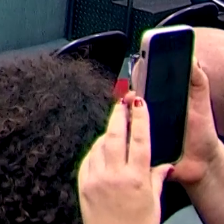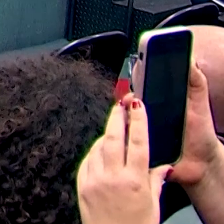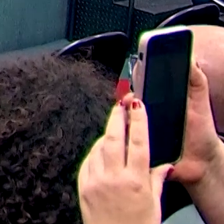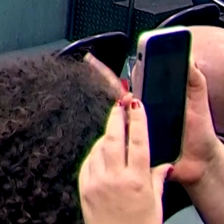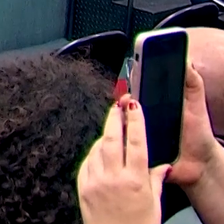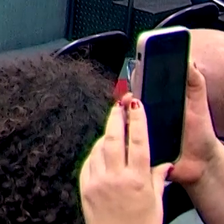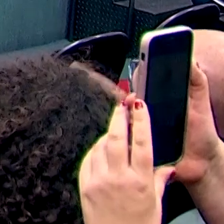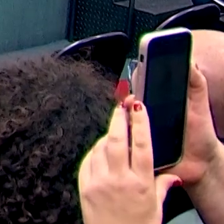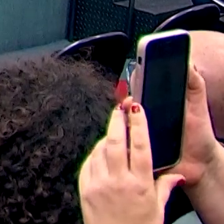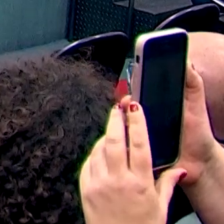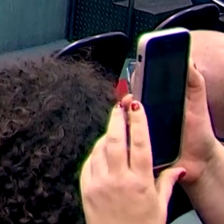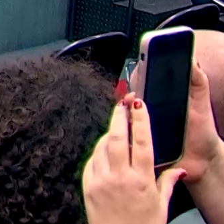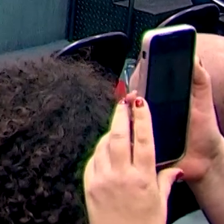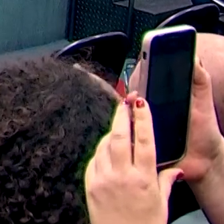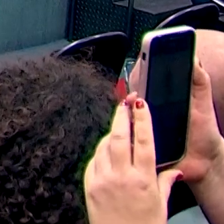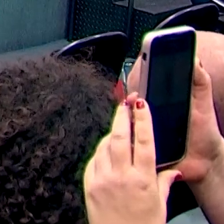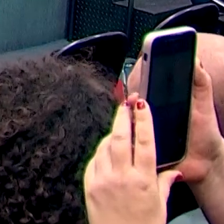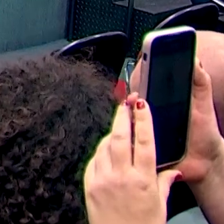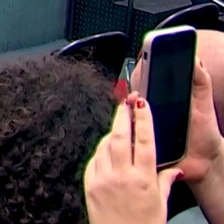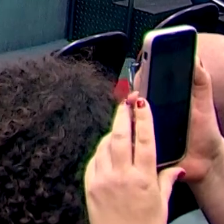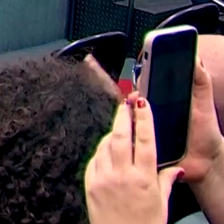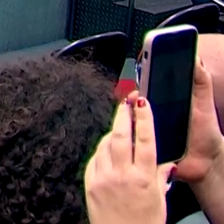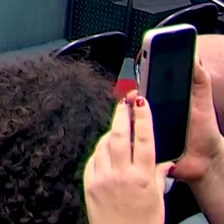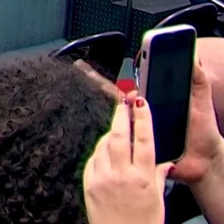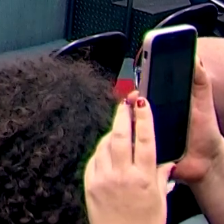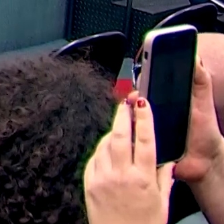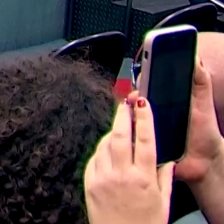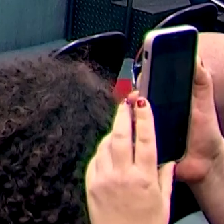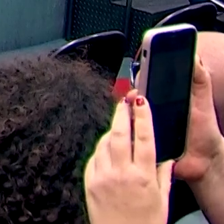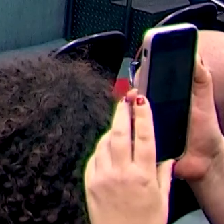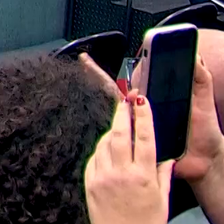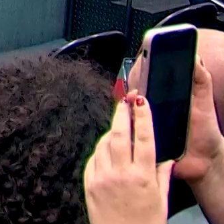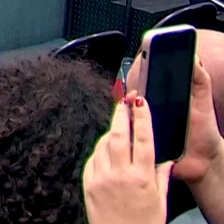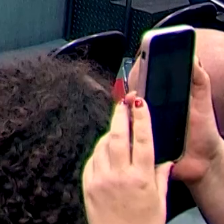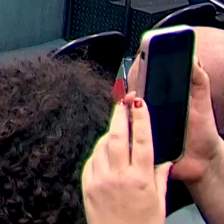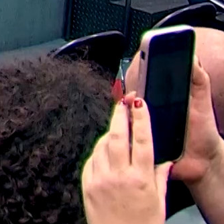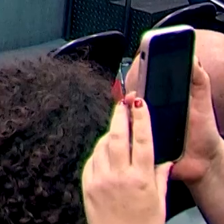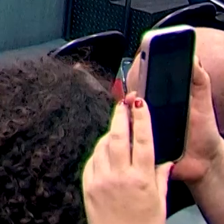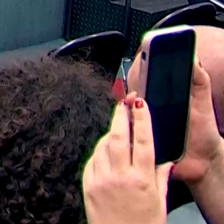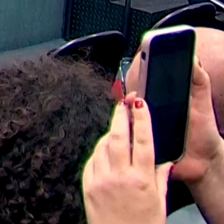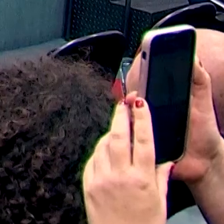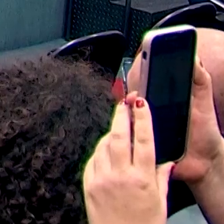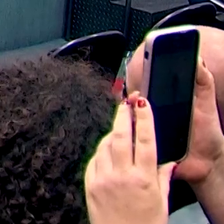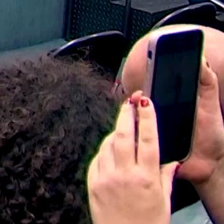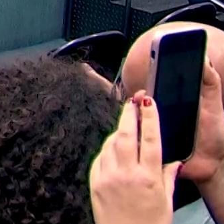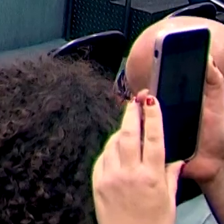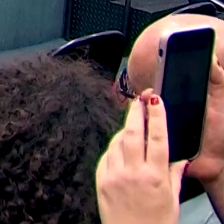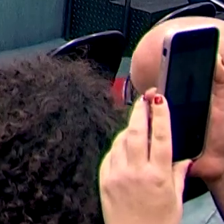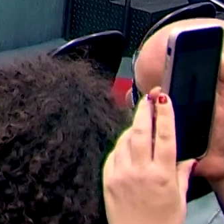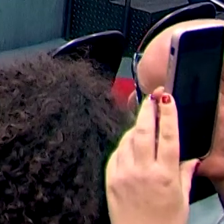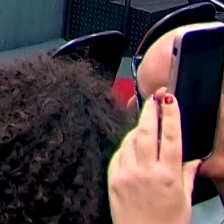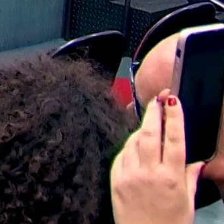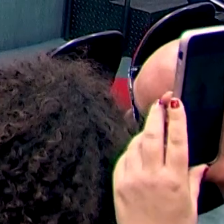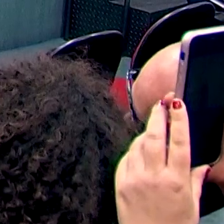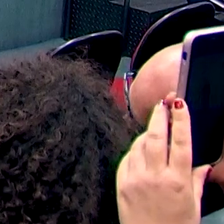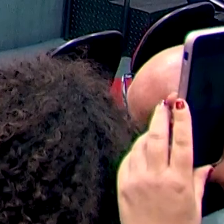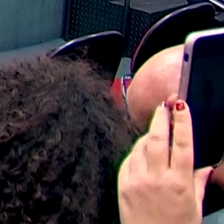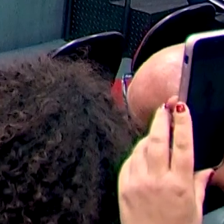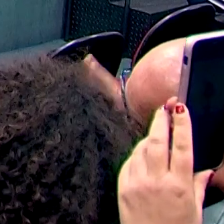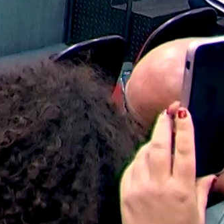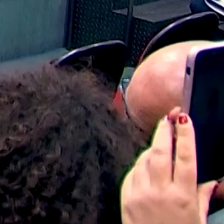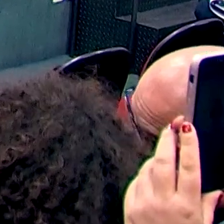close the door and leave your keys. I'm gonna be alone and unhappy. It's